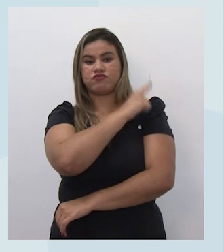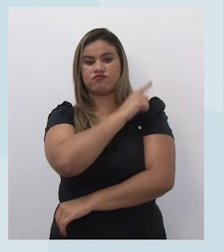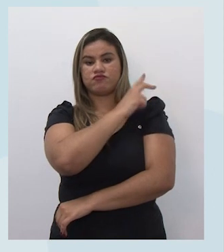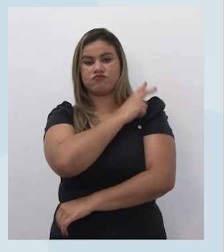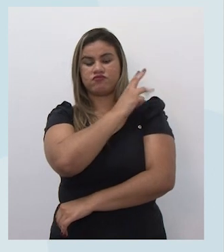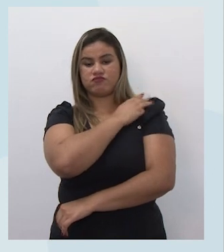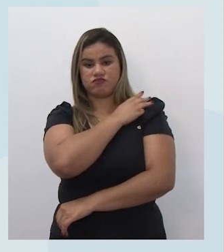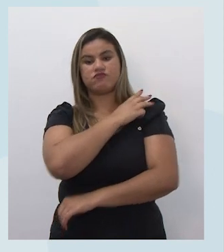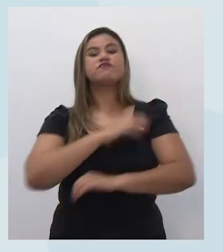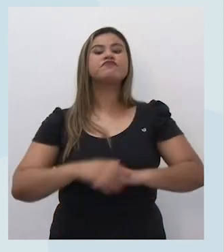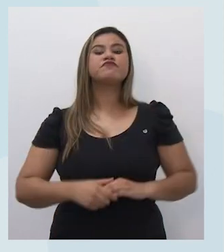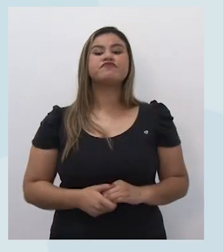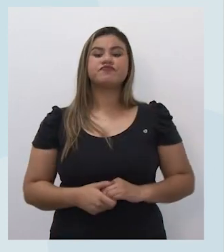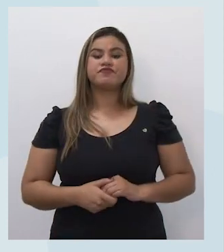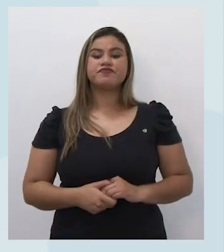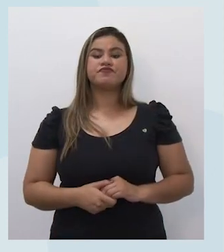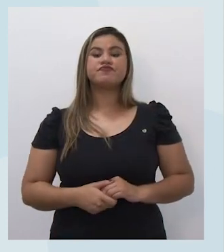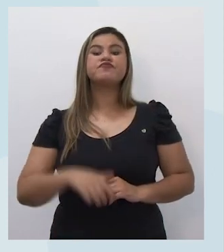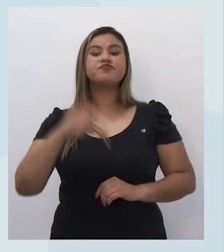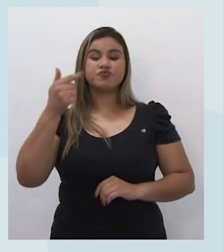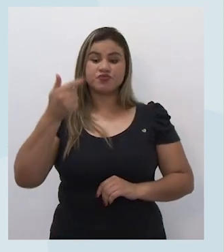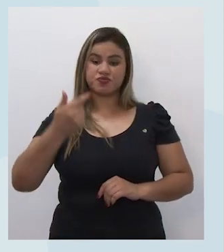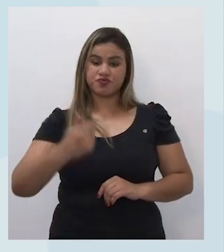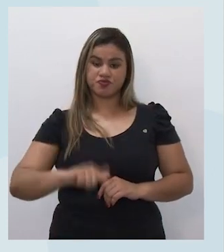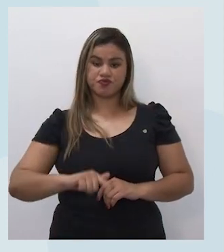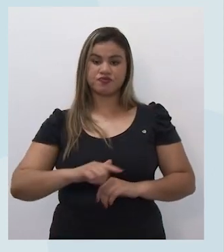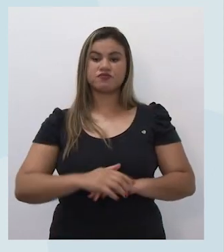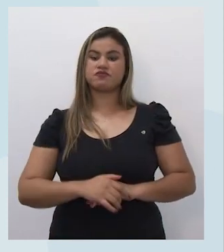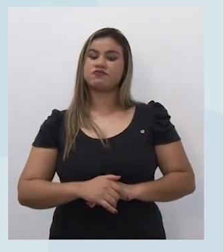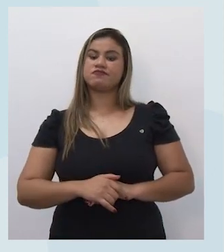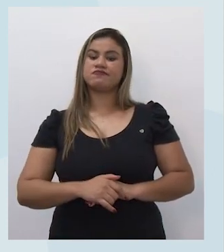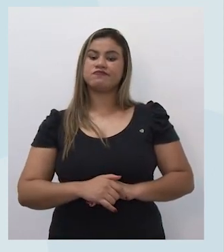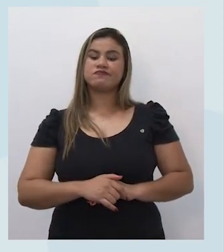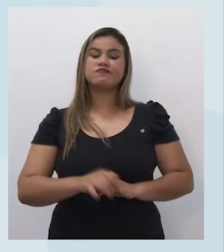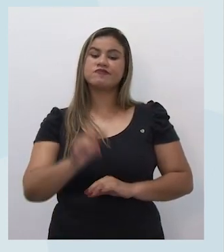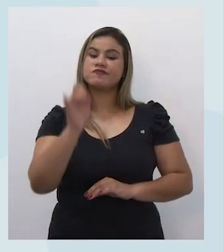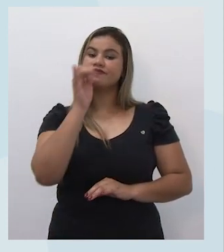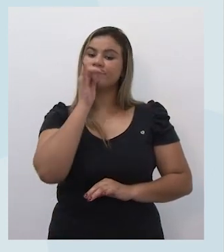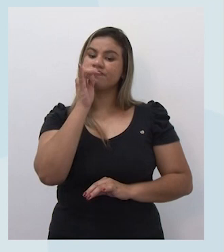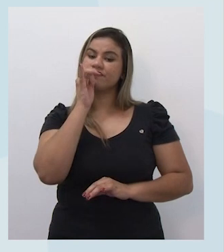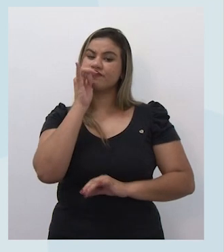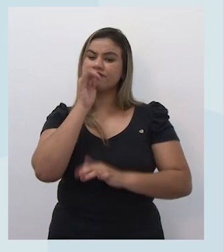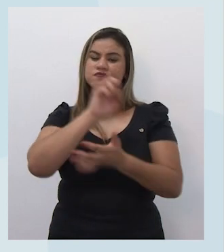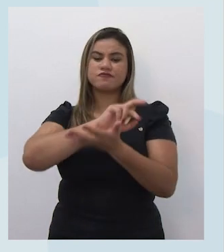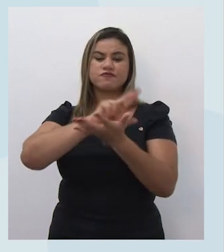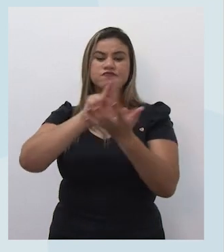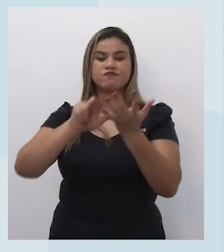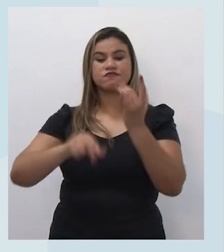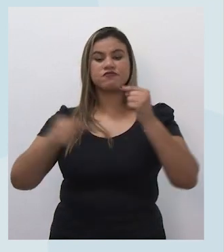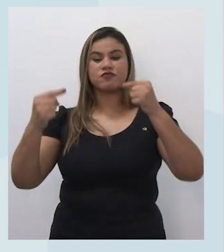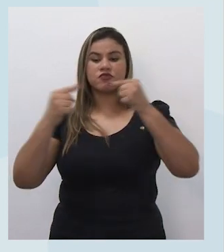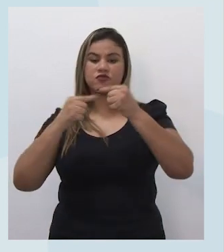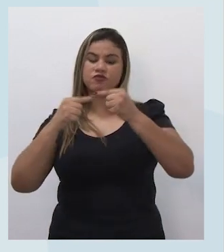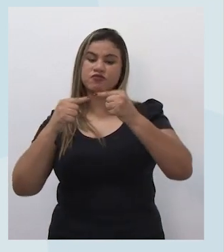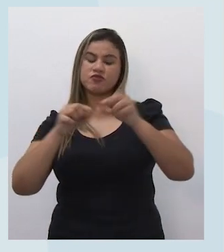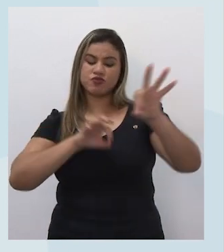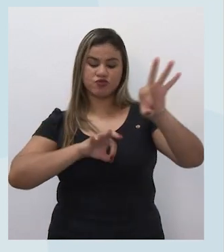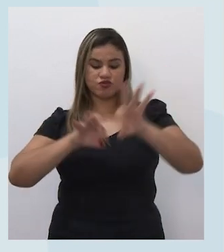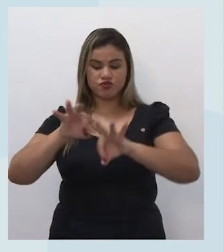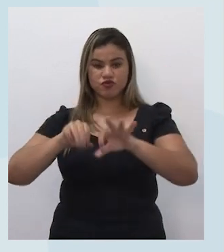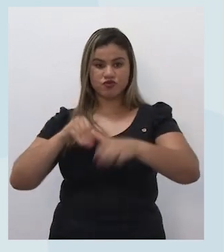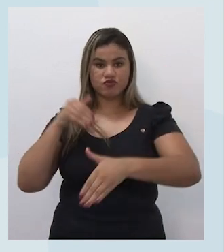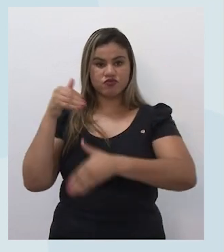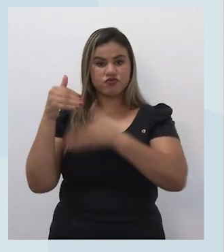médio. Traremos também exemplos, né, de como desenvolver esse projeto